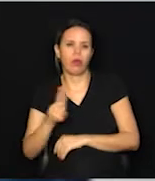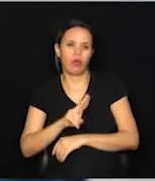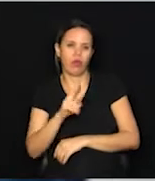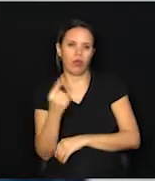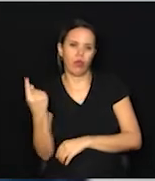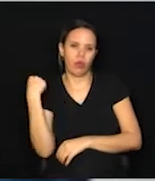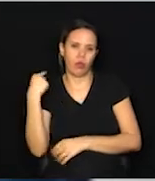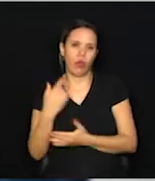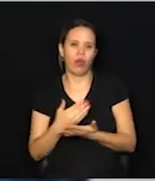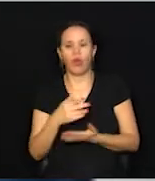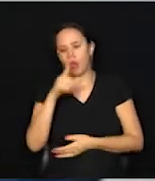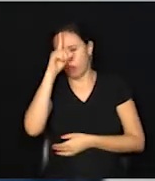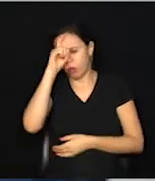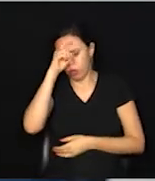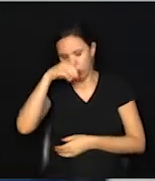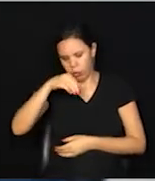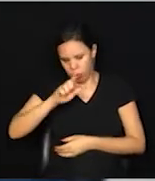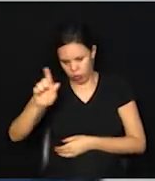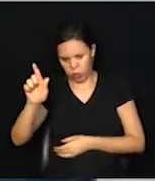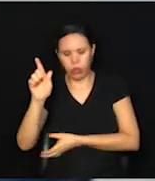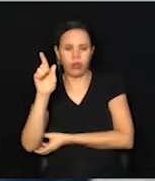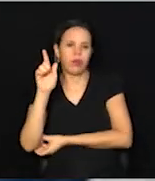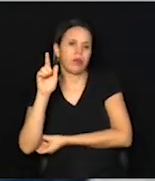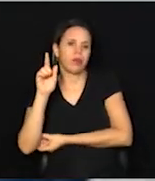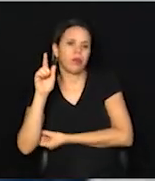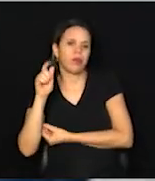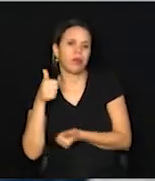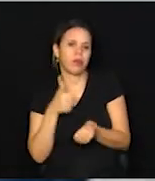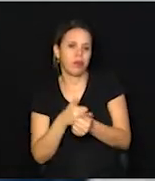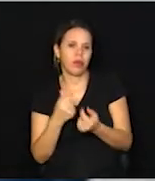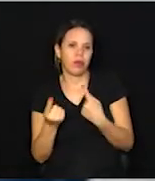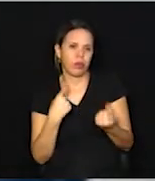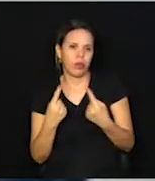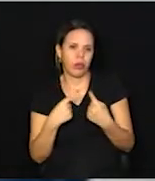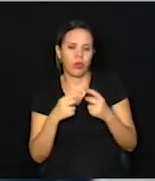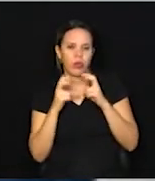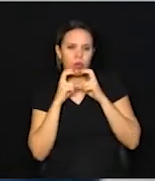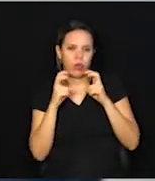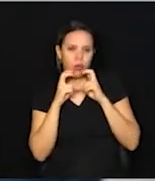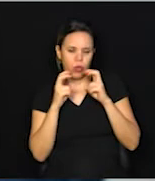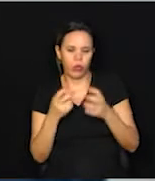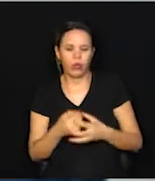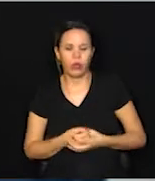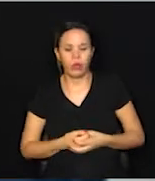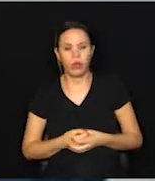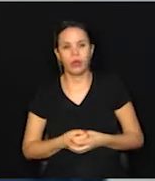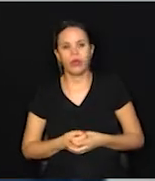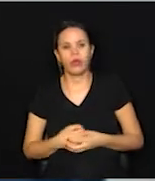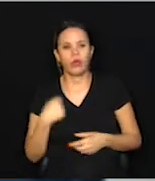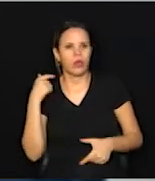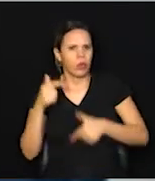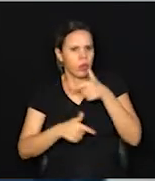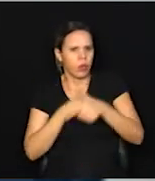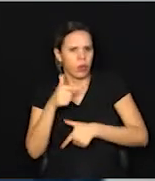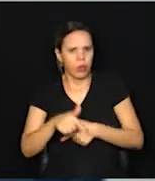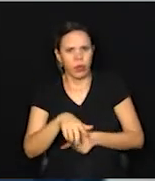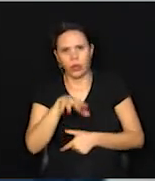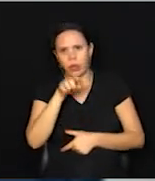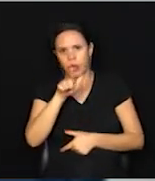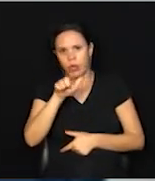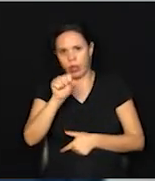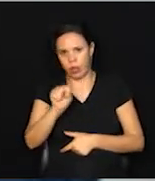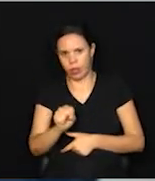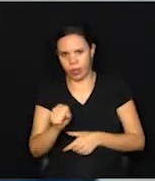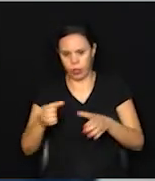no Hospital Mário Gatti, no lado oposto da avenida do pronto-socorro ali, nós trabalhamos com gás em cilindro,